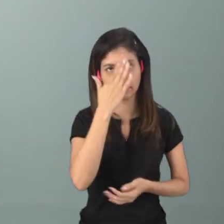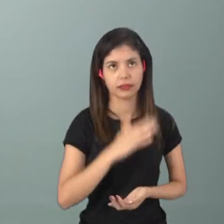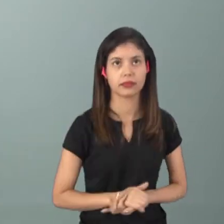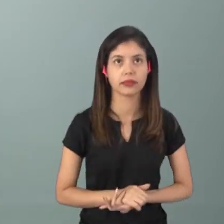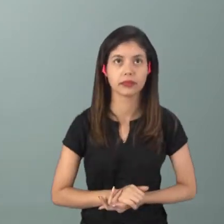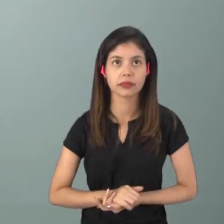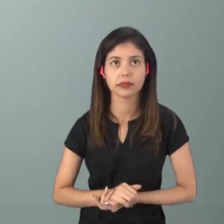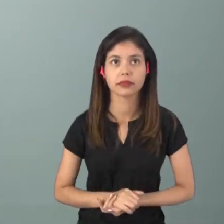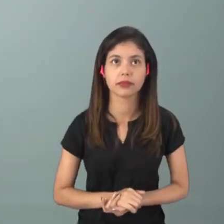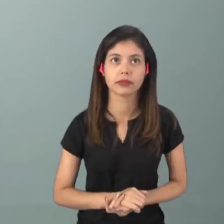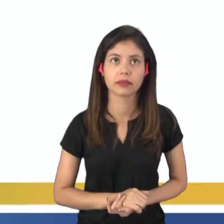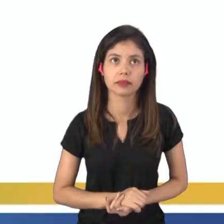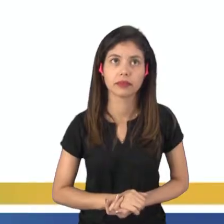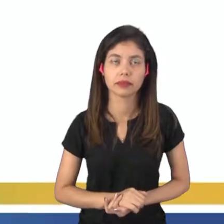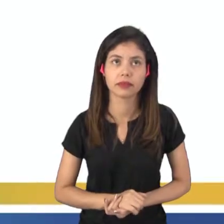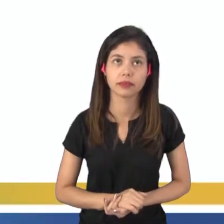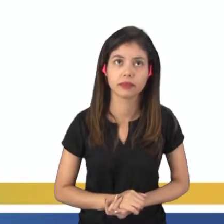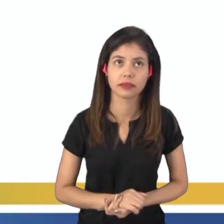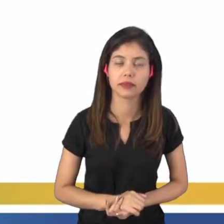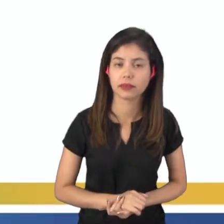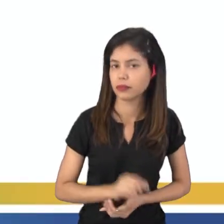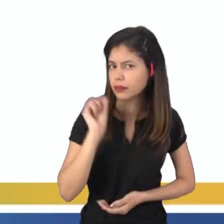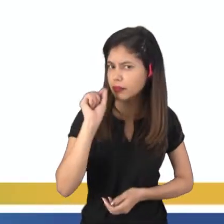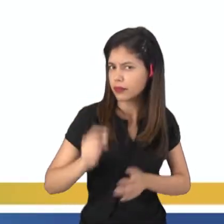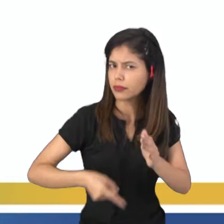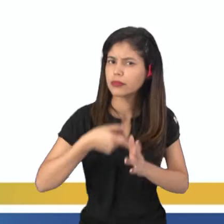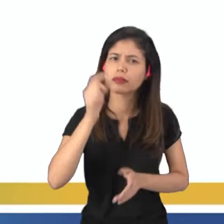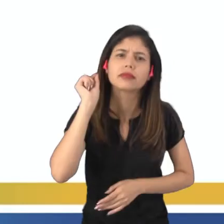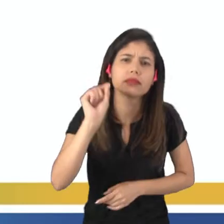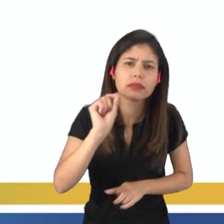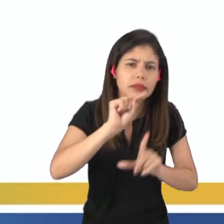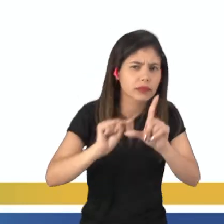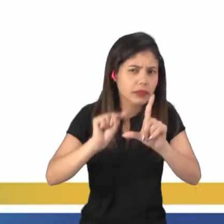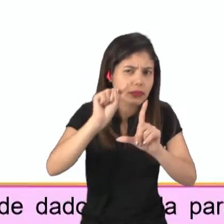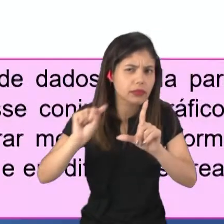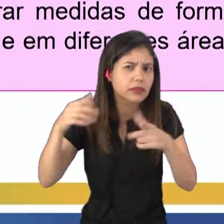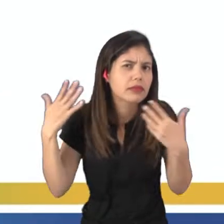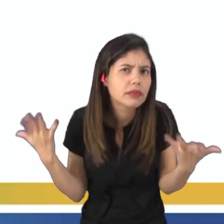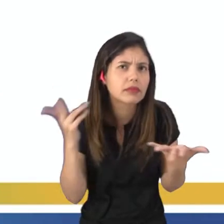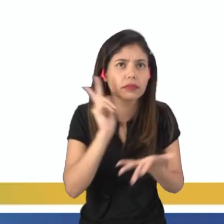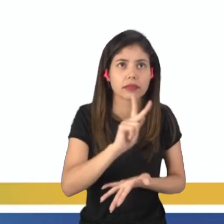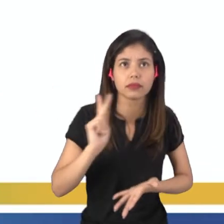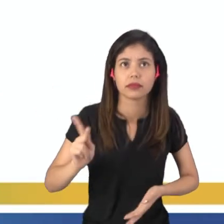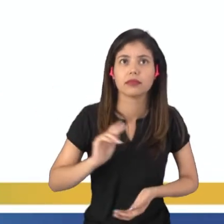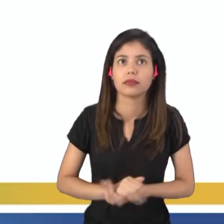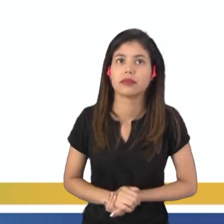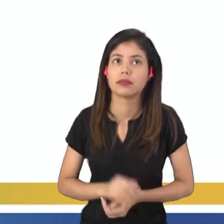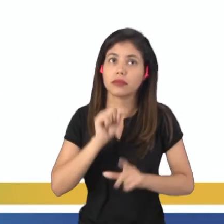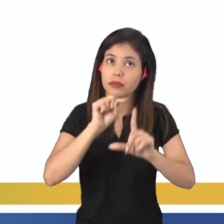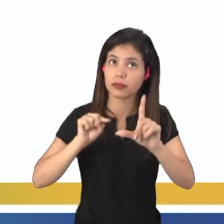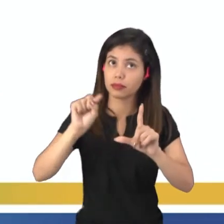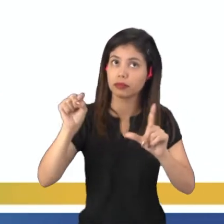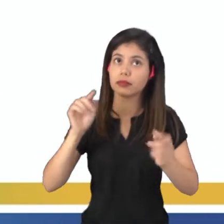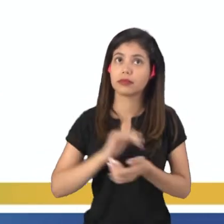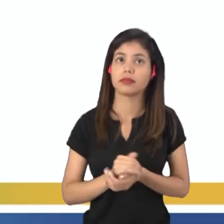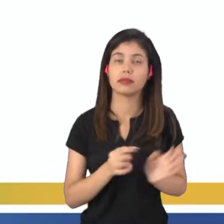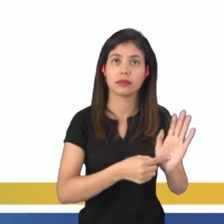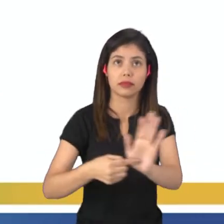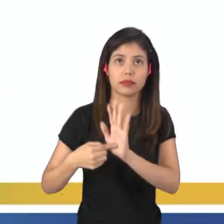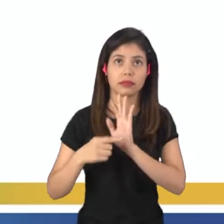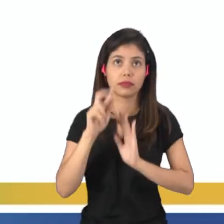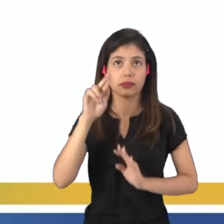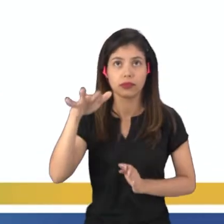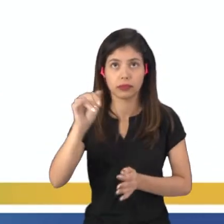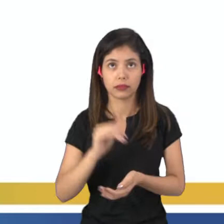compreender. Bom, mas primeiramente, o que é gráfico, professora? O gráfico ele vai ser uma